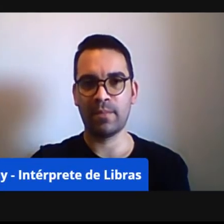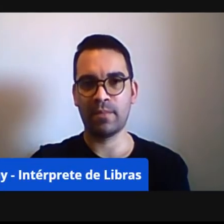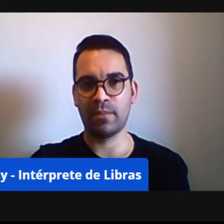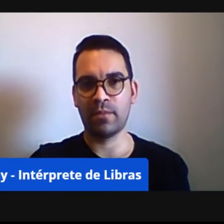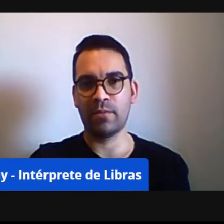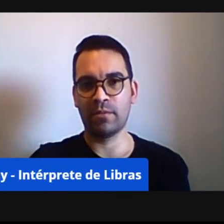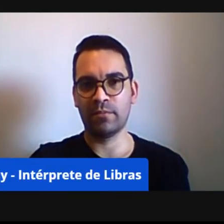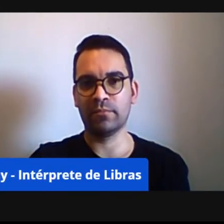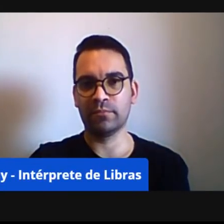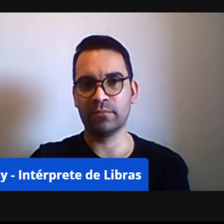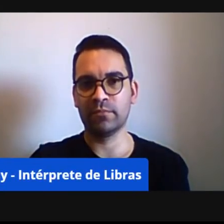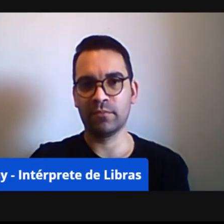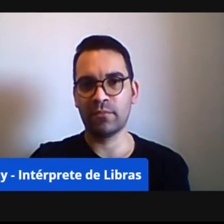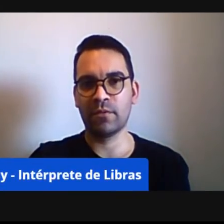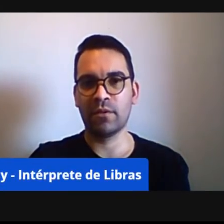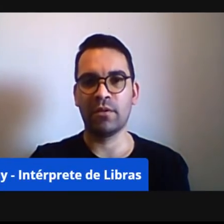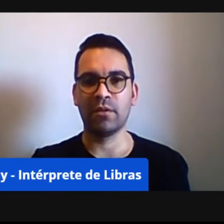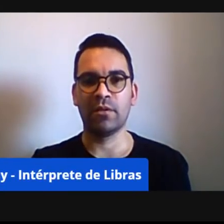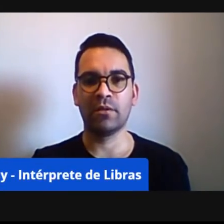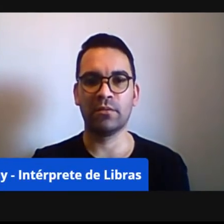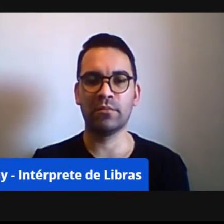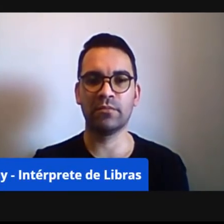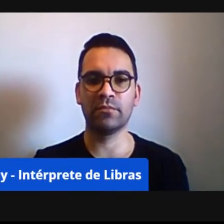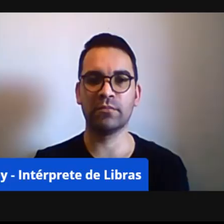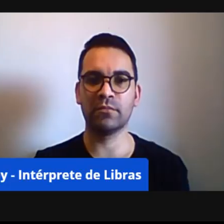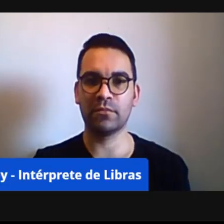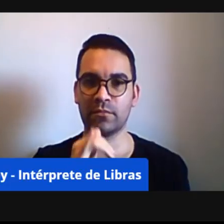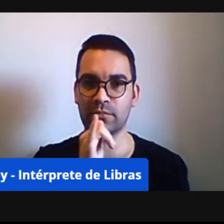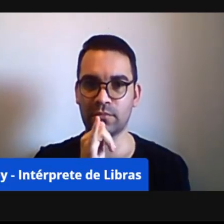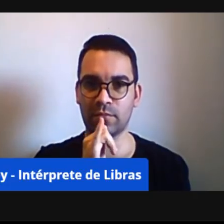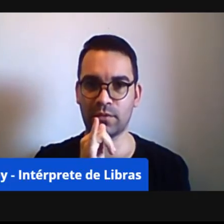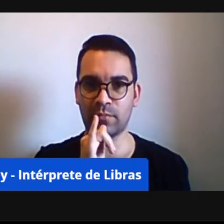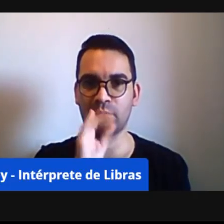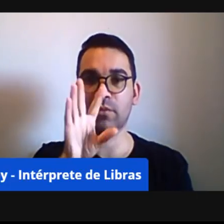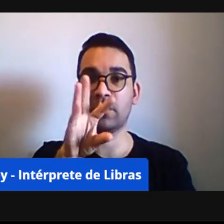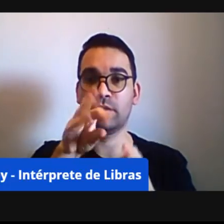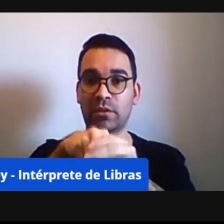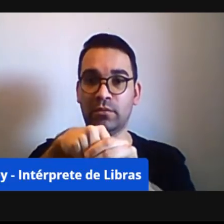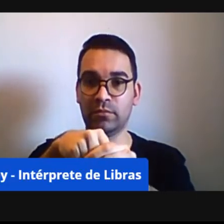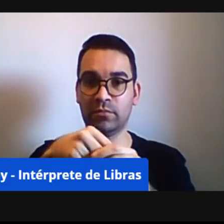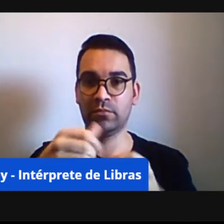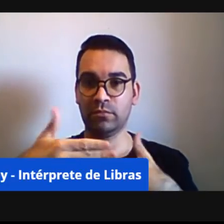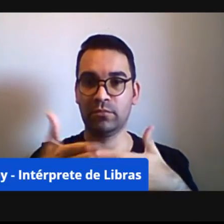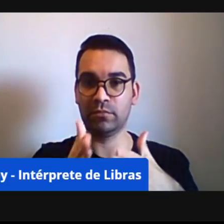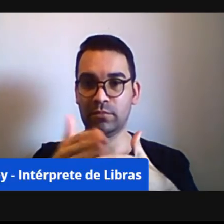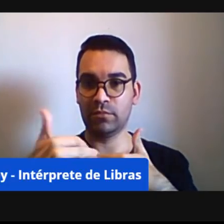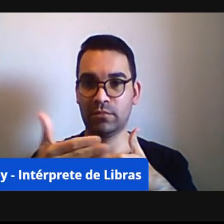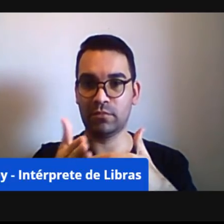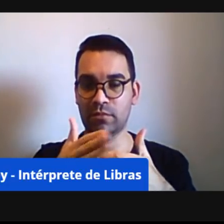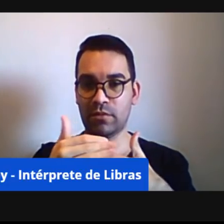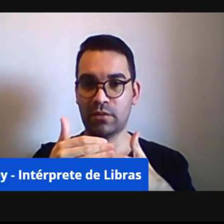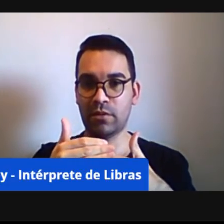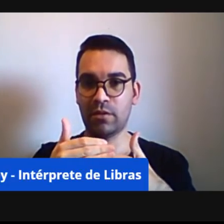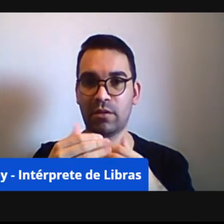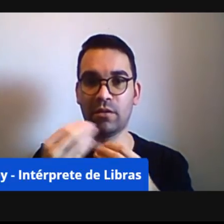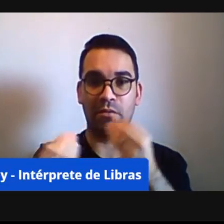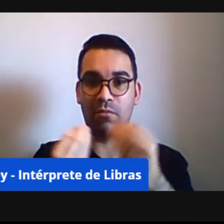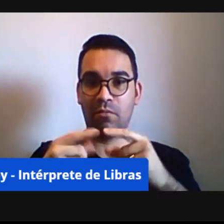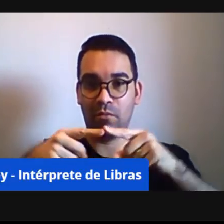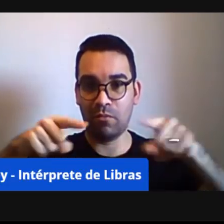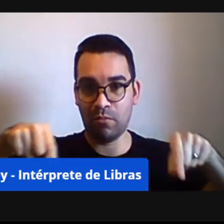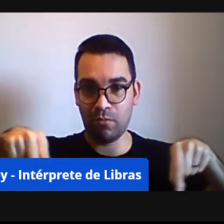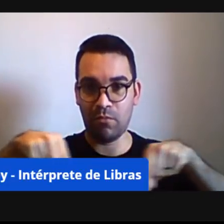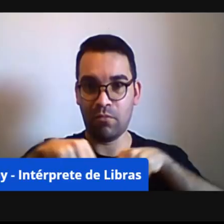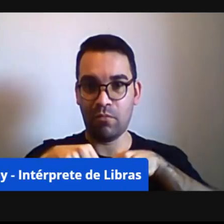dissipadas muito rapidamente. Agora, se a gente está num ambiente interno, num ambiente fechado, essas partículas elas não vão ser dissipadas. Então,